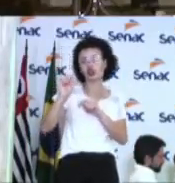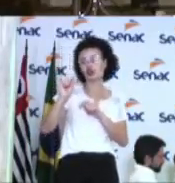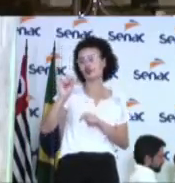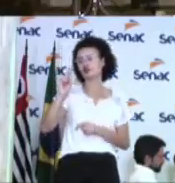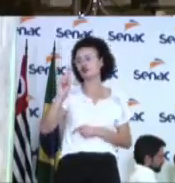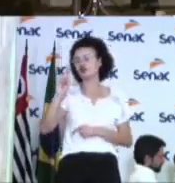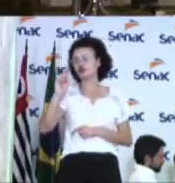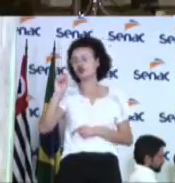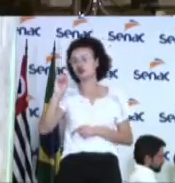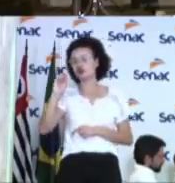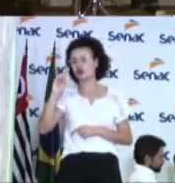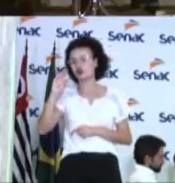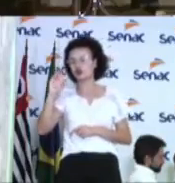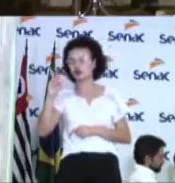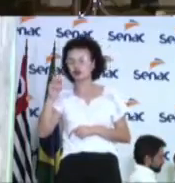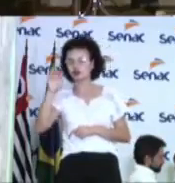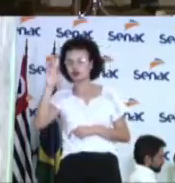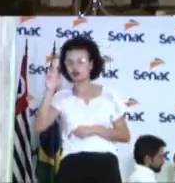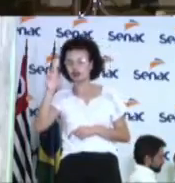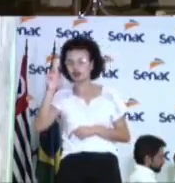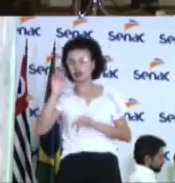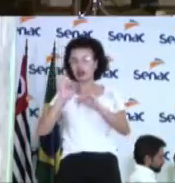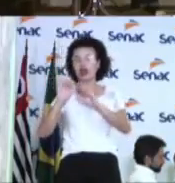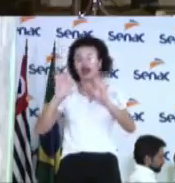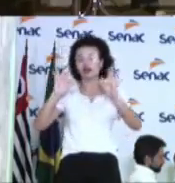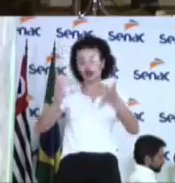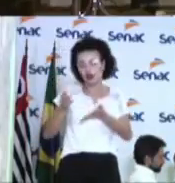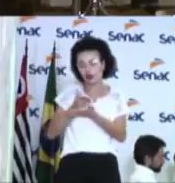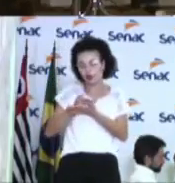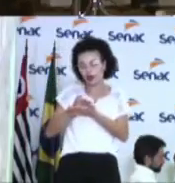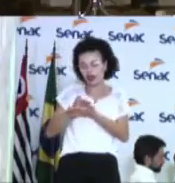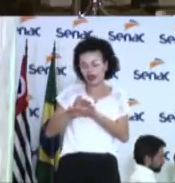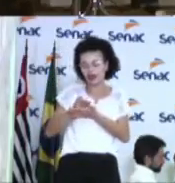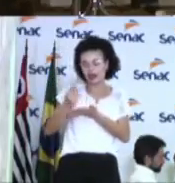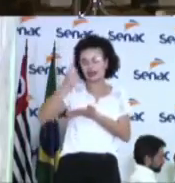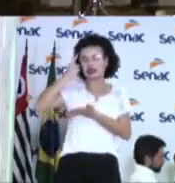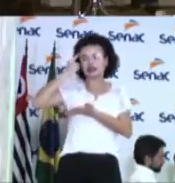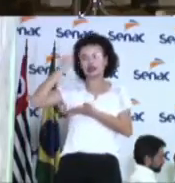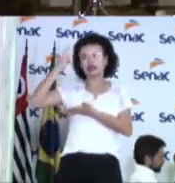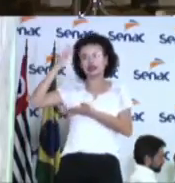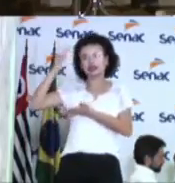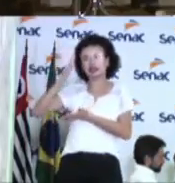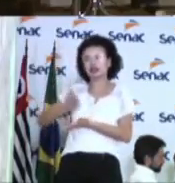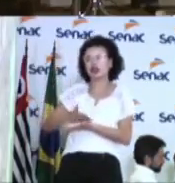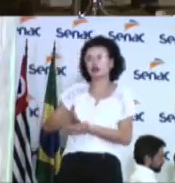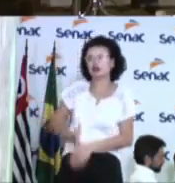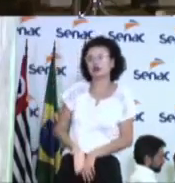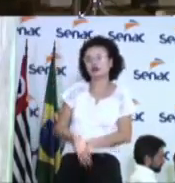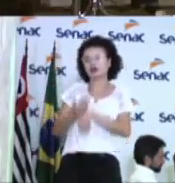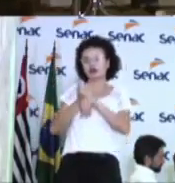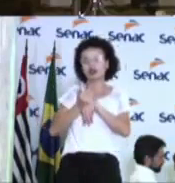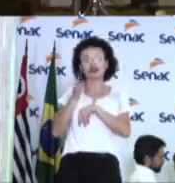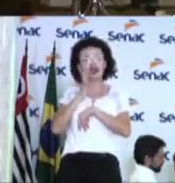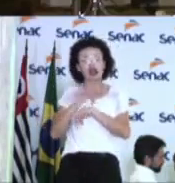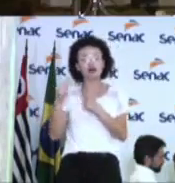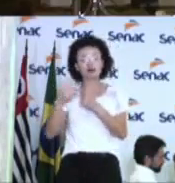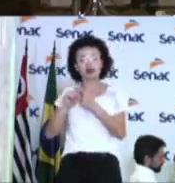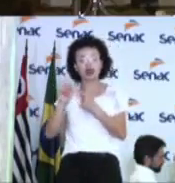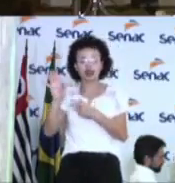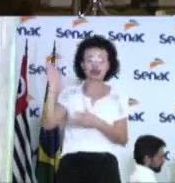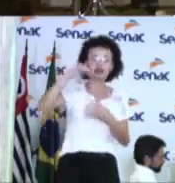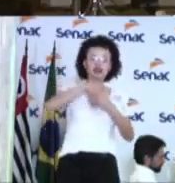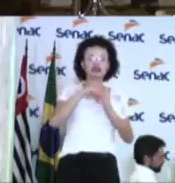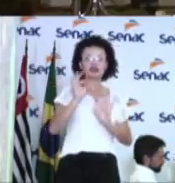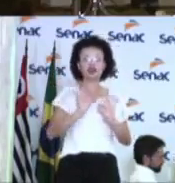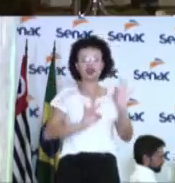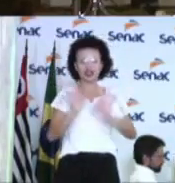campanha, hoje em dia começa a pensar desde o início. E isso é muito legal, porque o projeto passa a ser deles também, eles